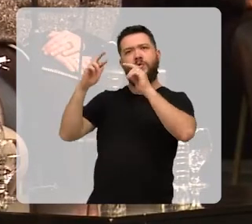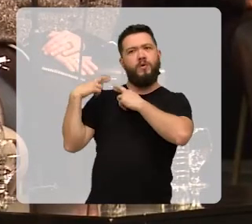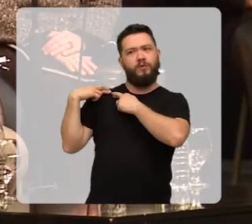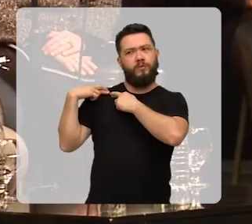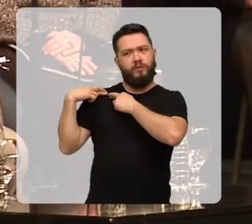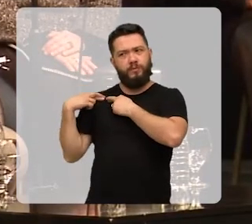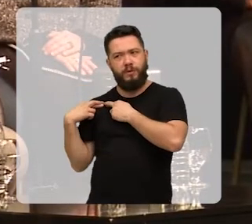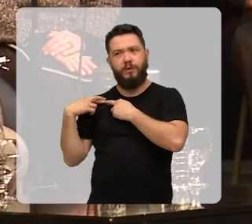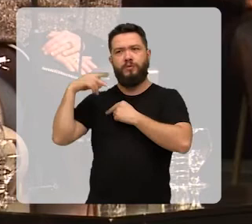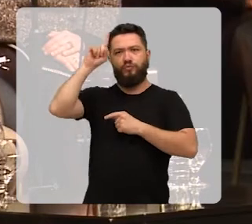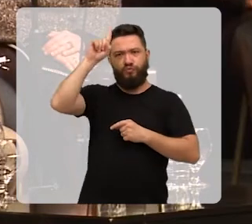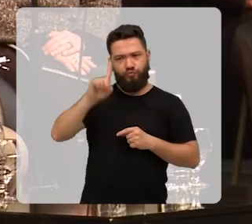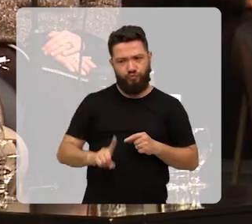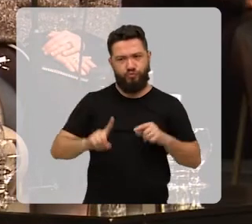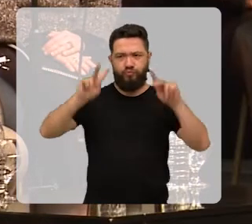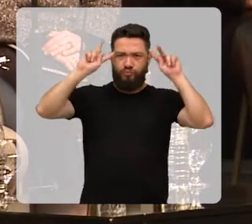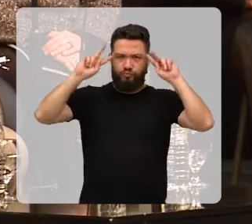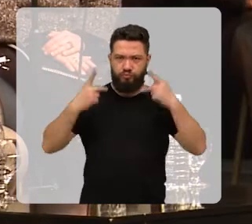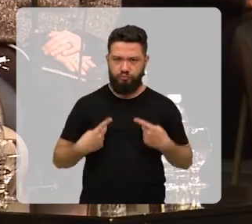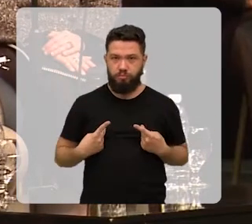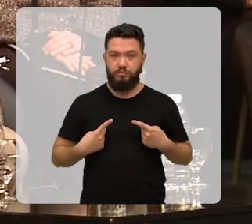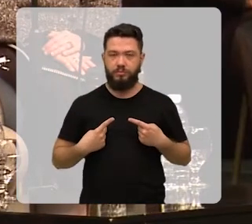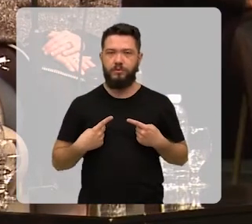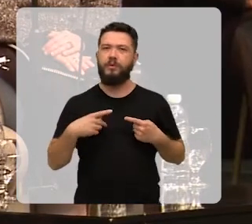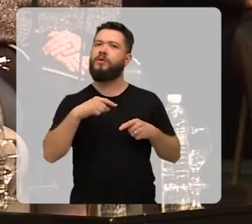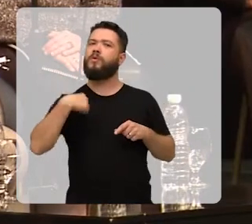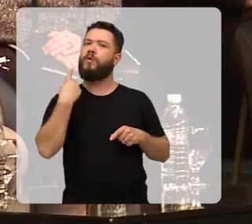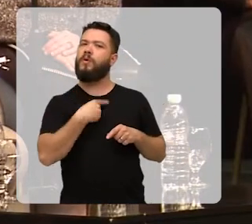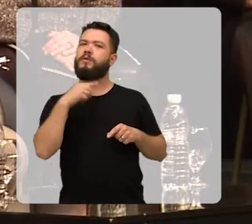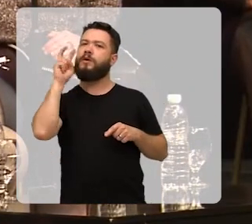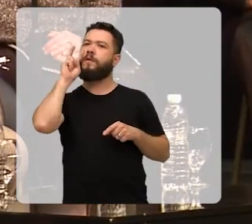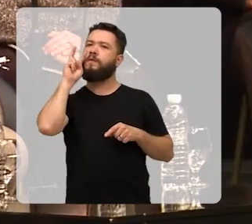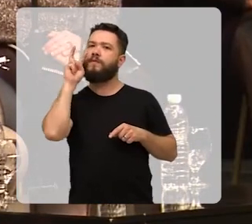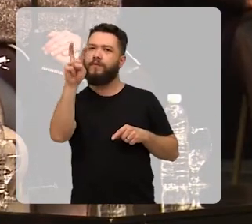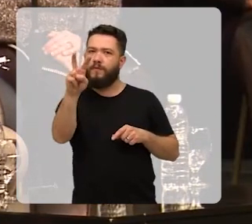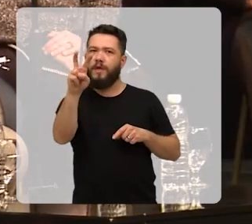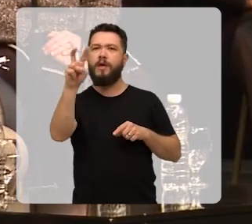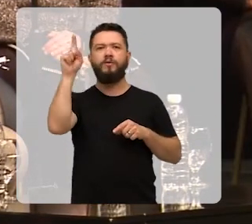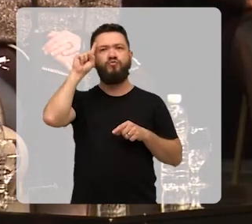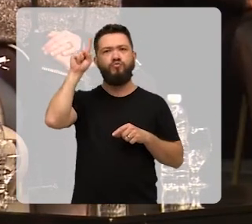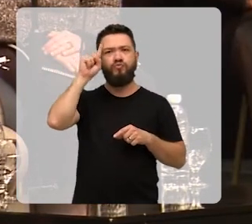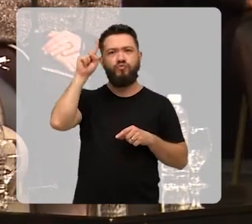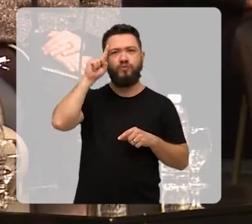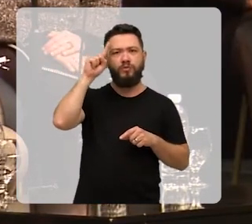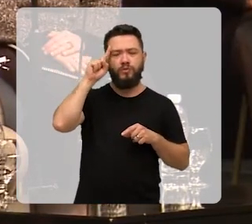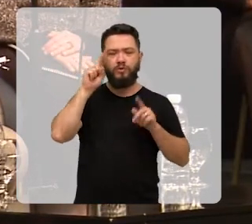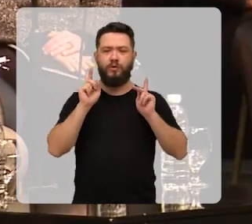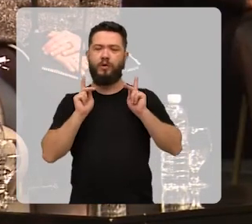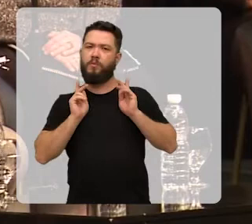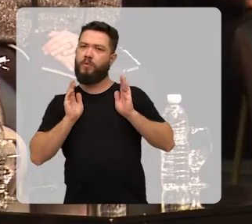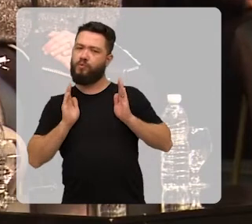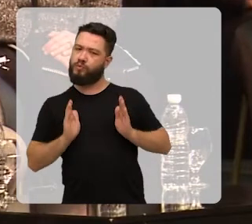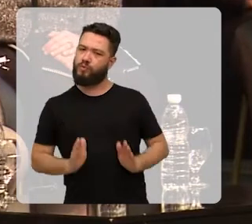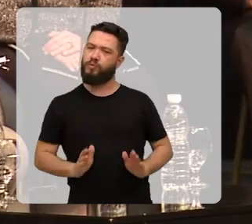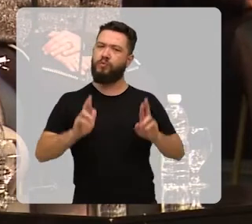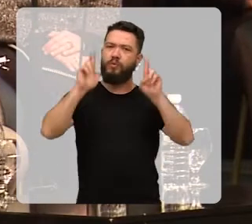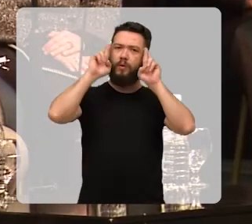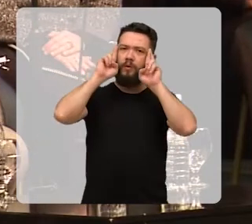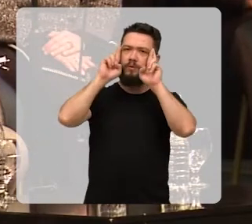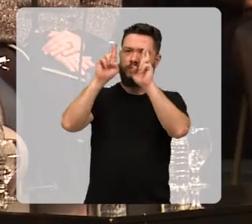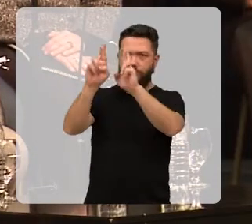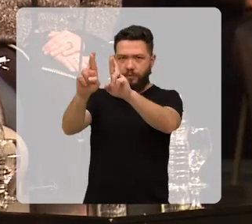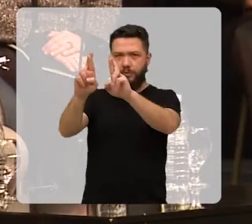mas também devemos assumir nosso dia a dia uma postura de respeito e tolerância